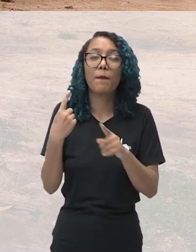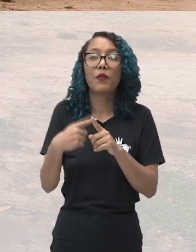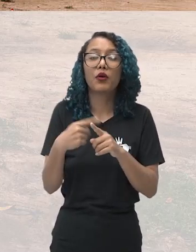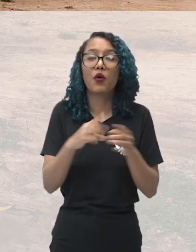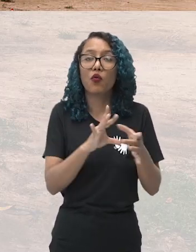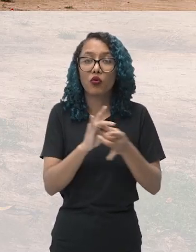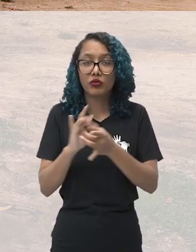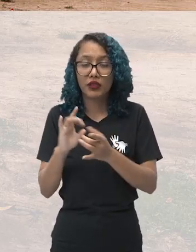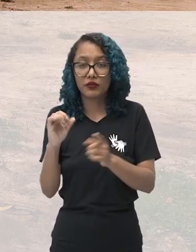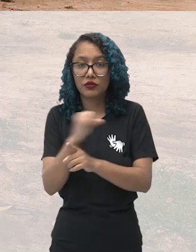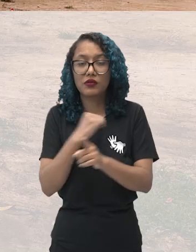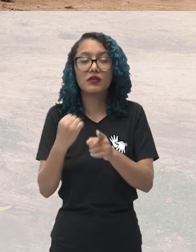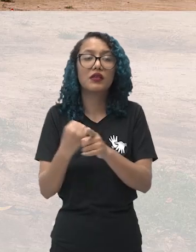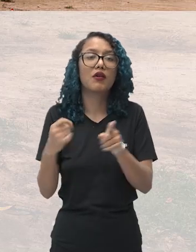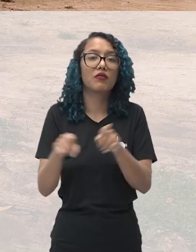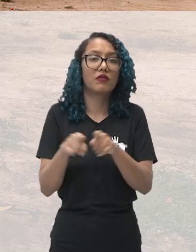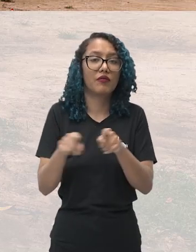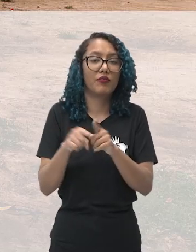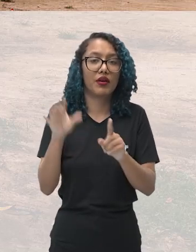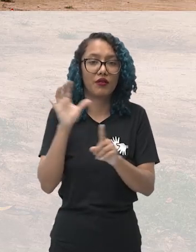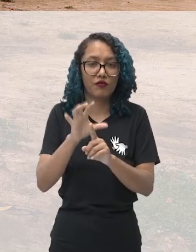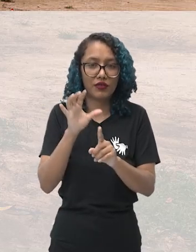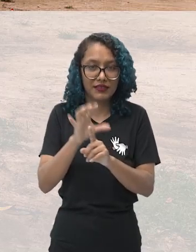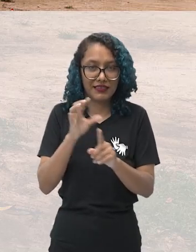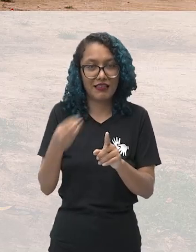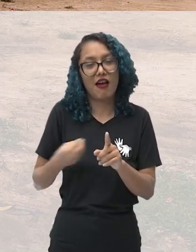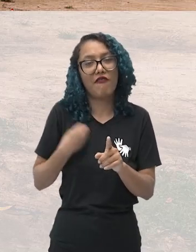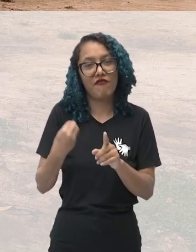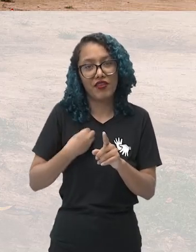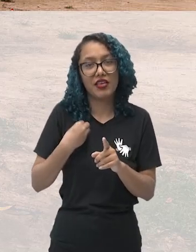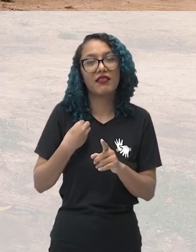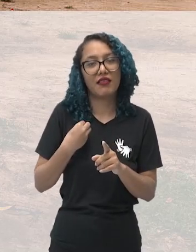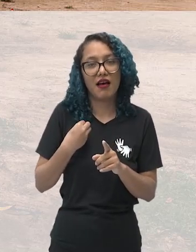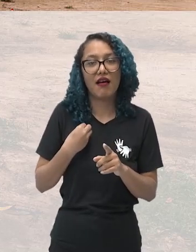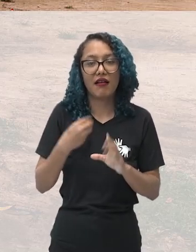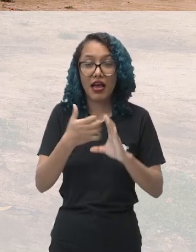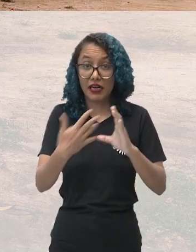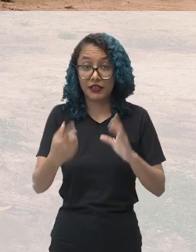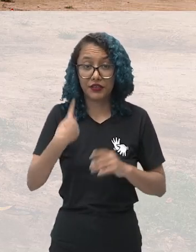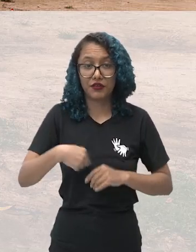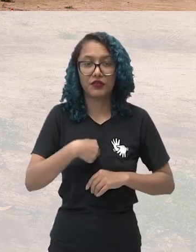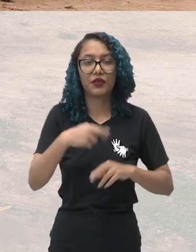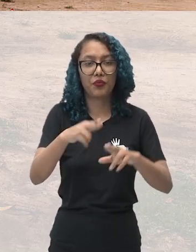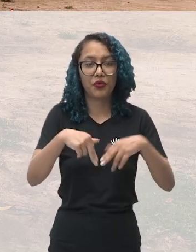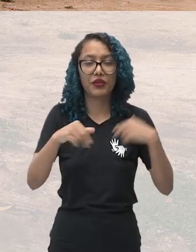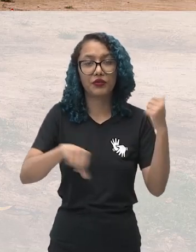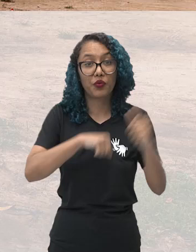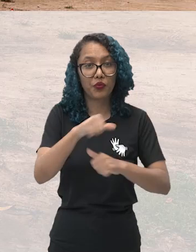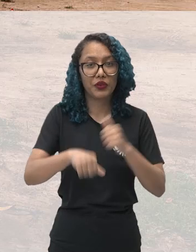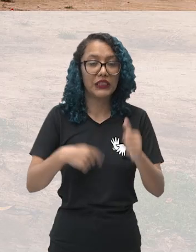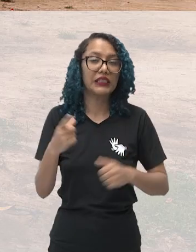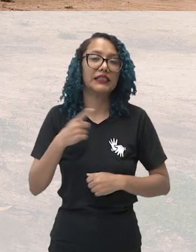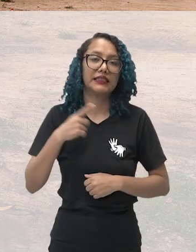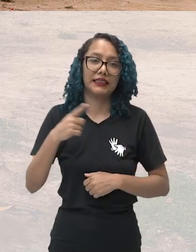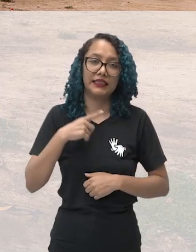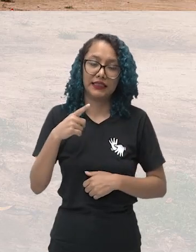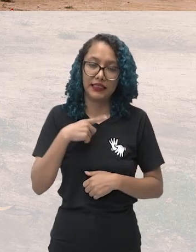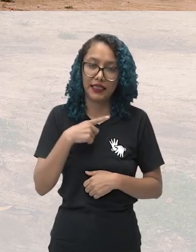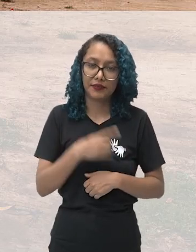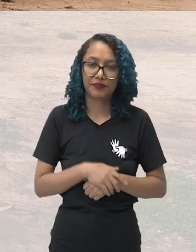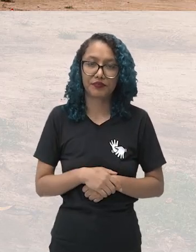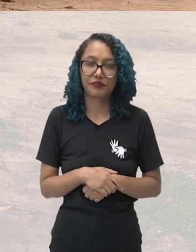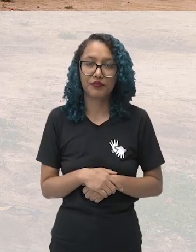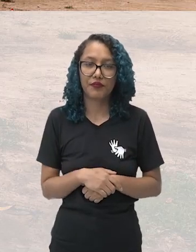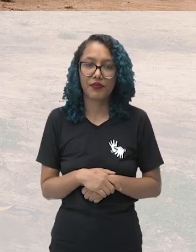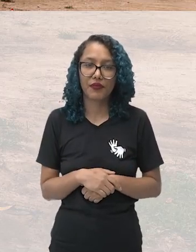também influencia naquilo que nós somos. É por isso que está havendo aí essa mudança e nós, particularmente